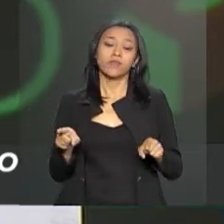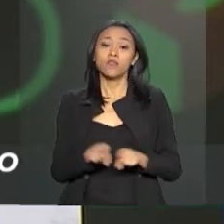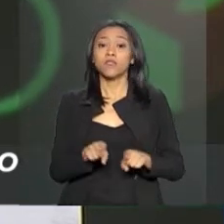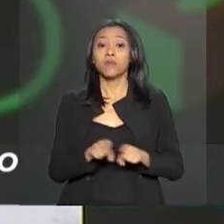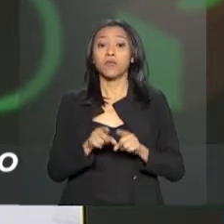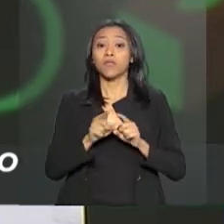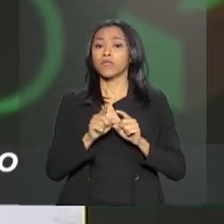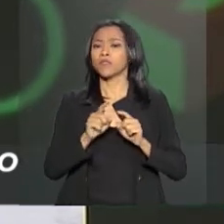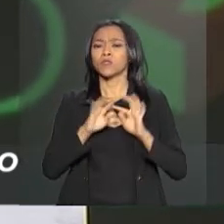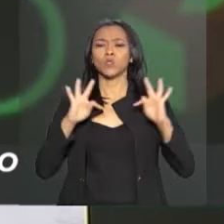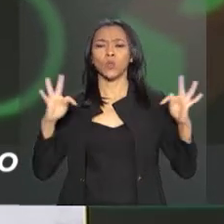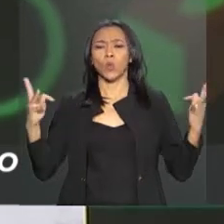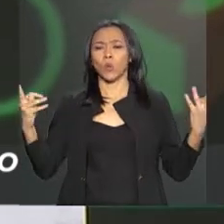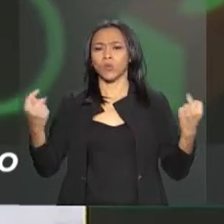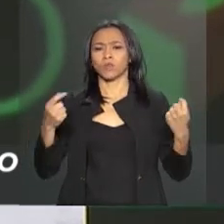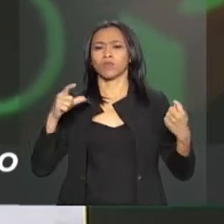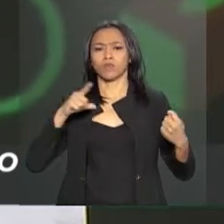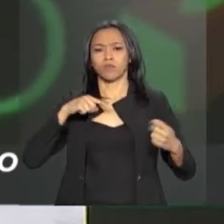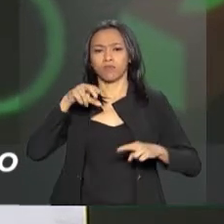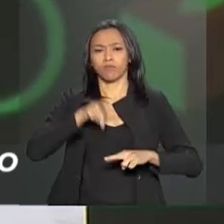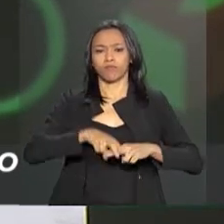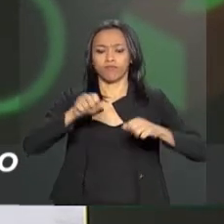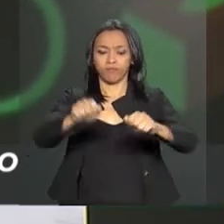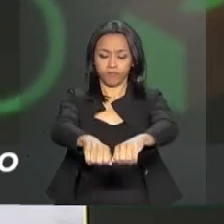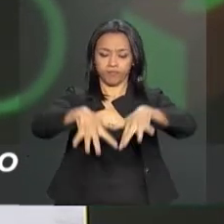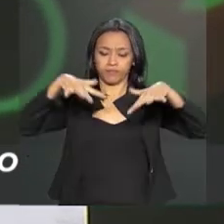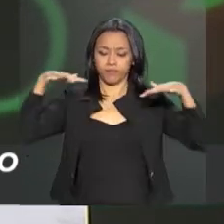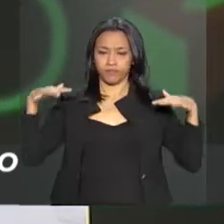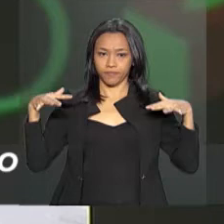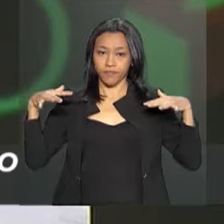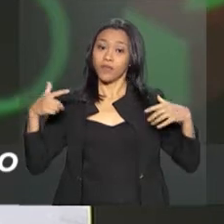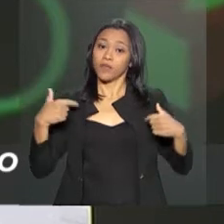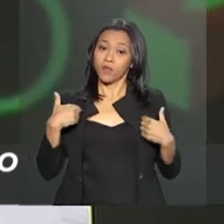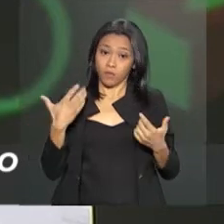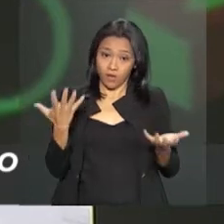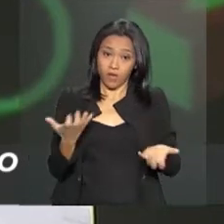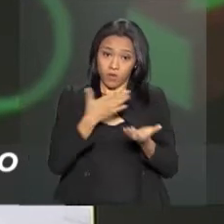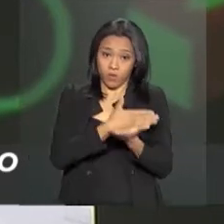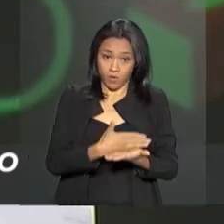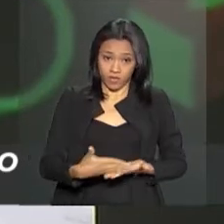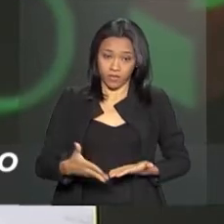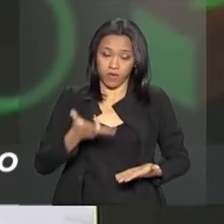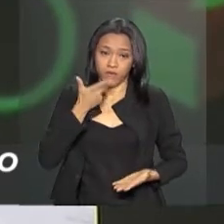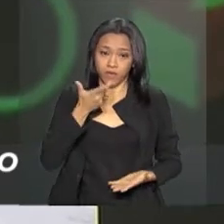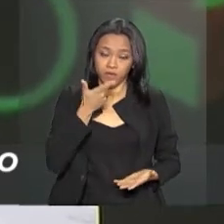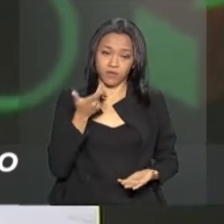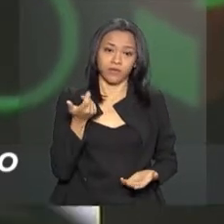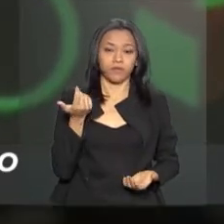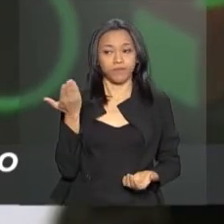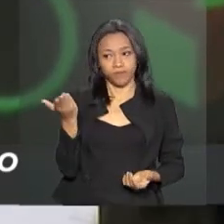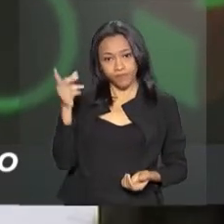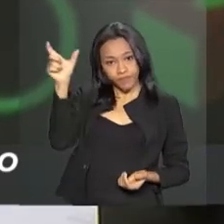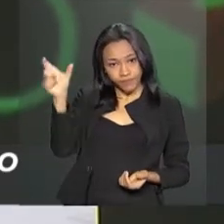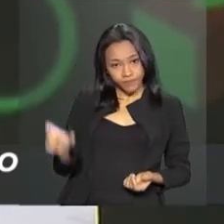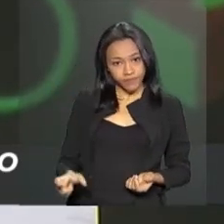no plenário. E quero começar dizendo, doutor Plínio, que